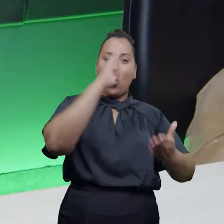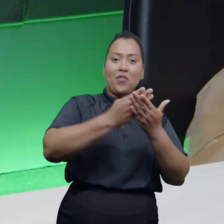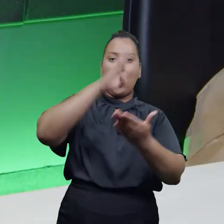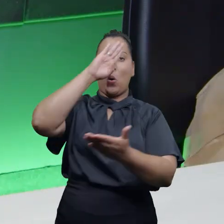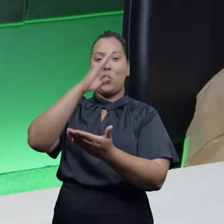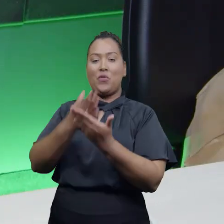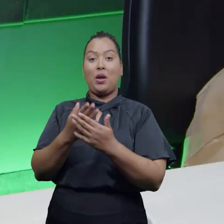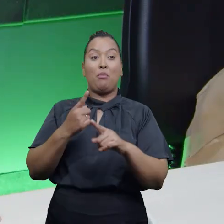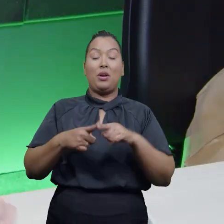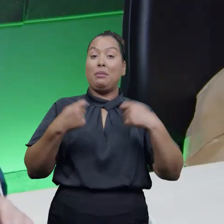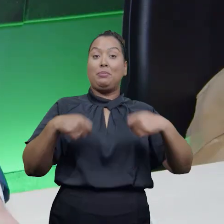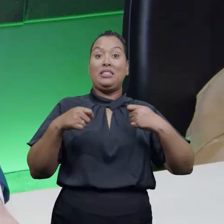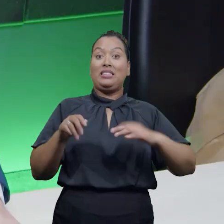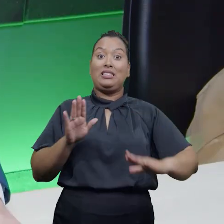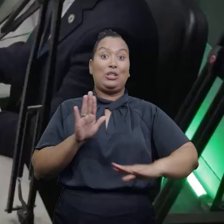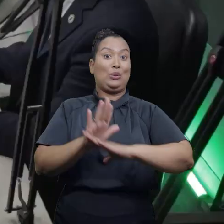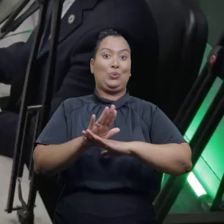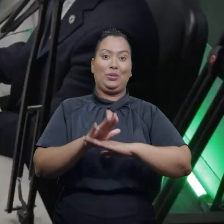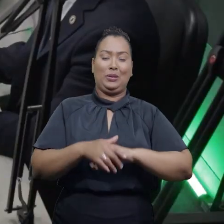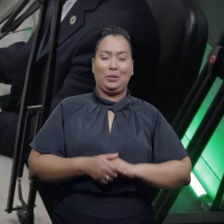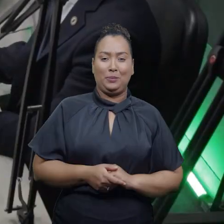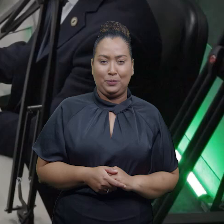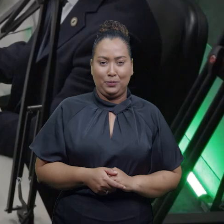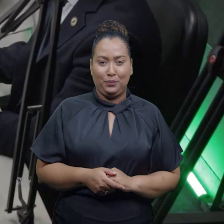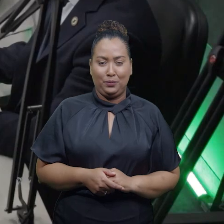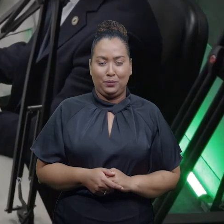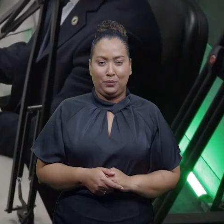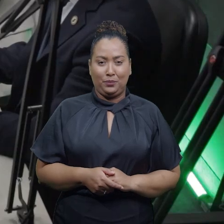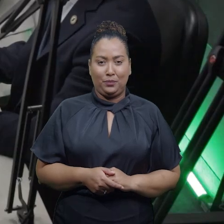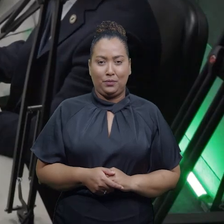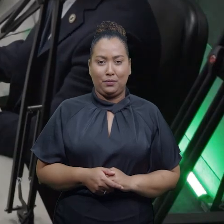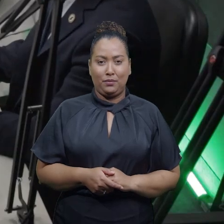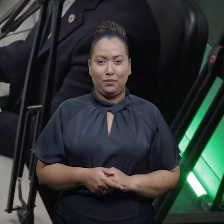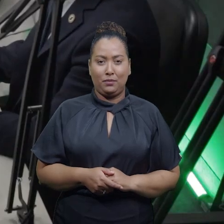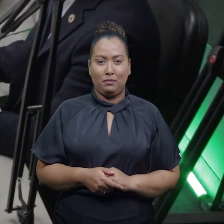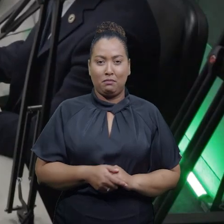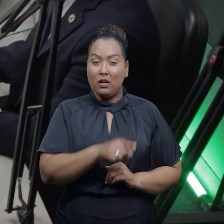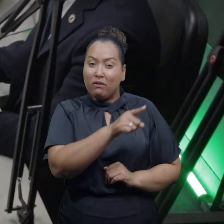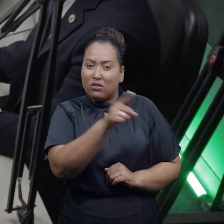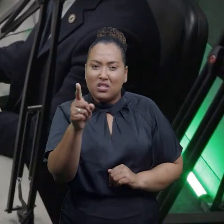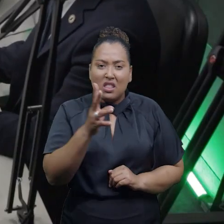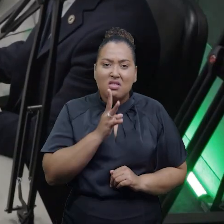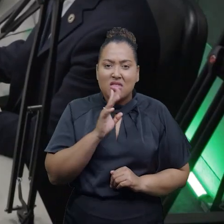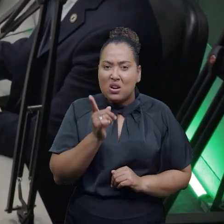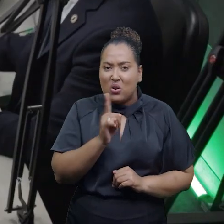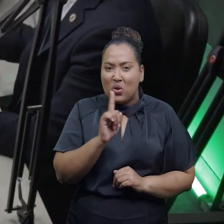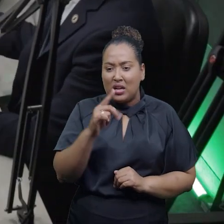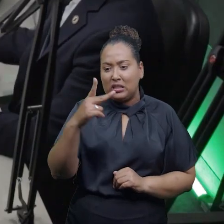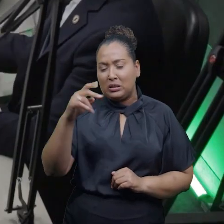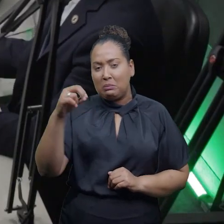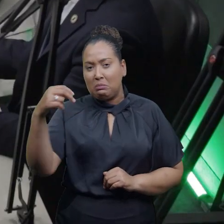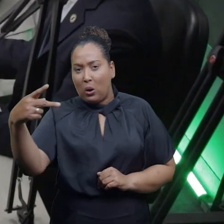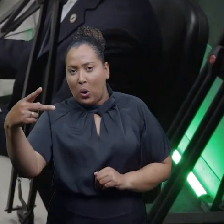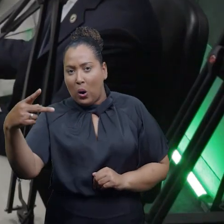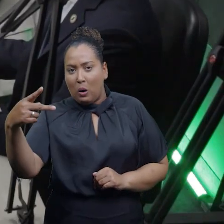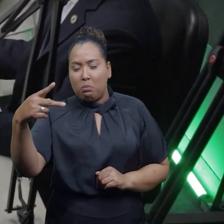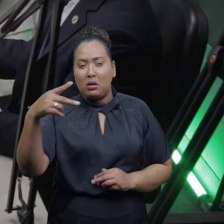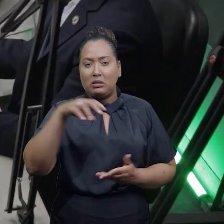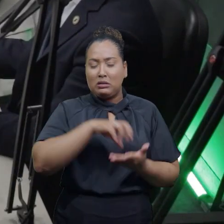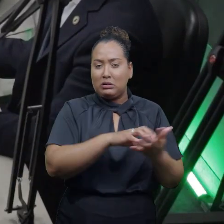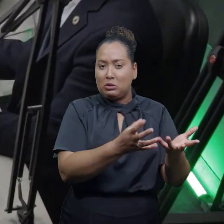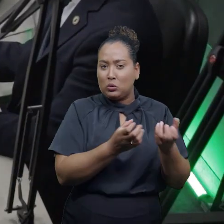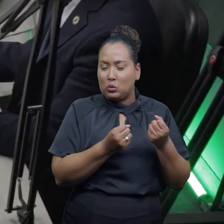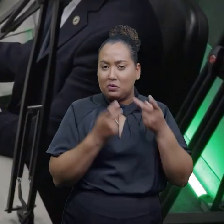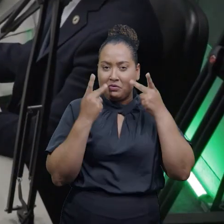pessoa que depende desse serviço público. Só para situar um pouquinho, quem nunca visitou esse tipo